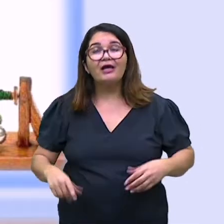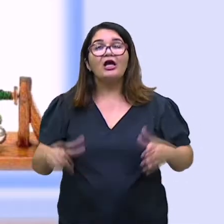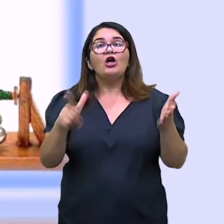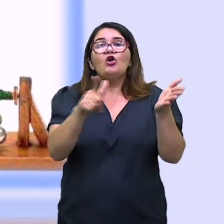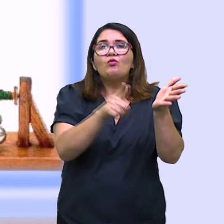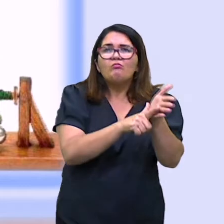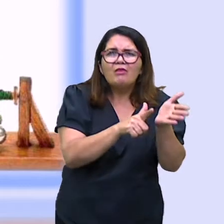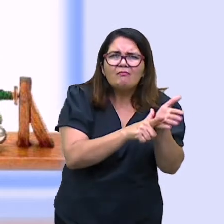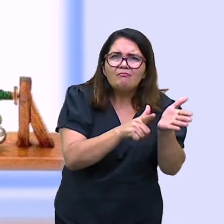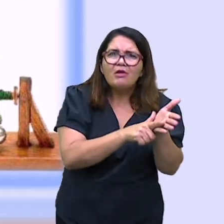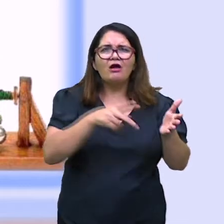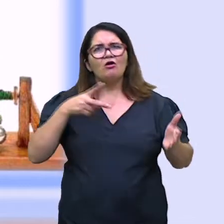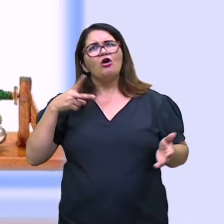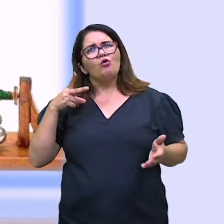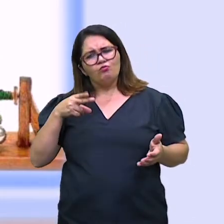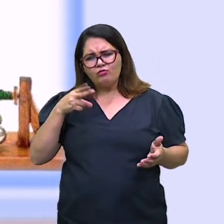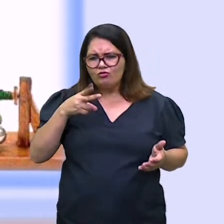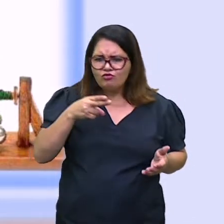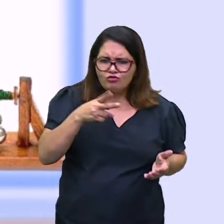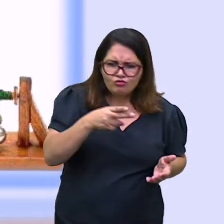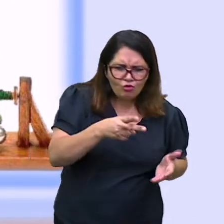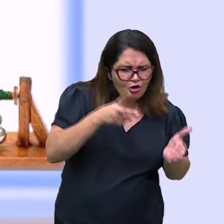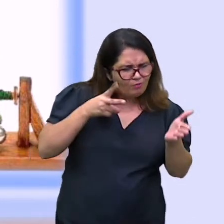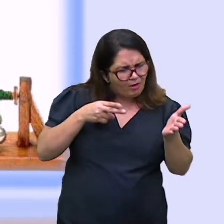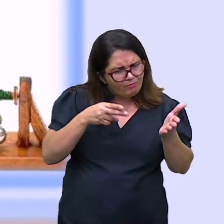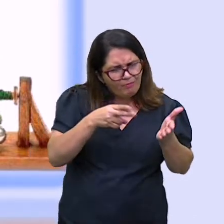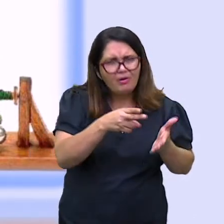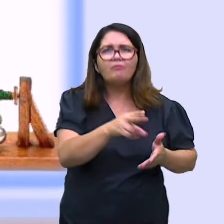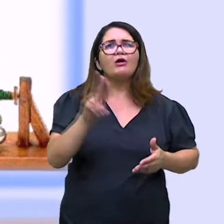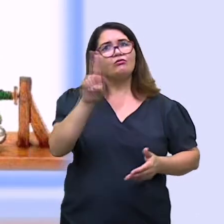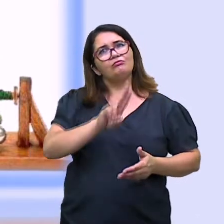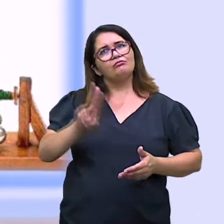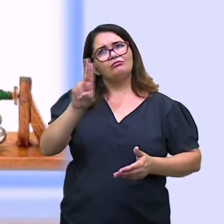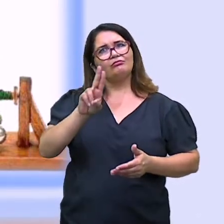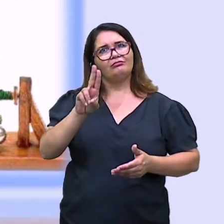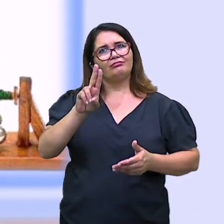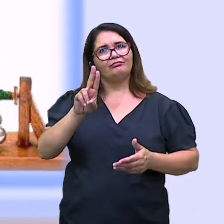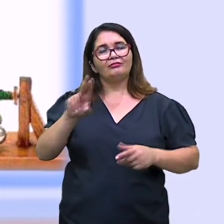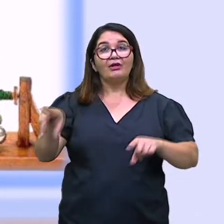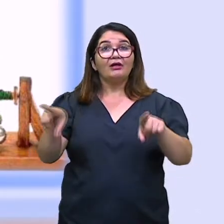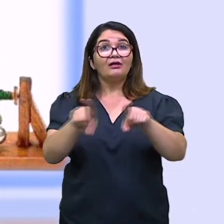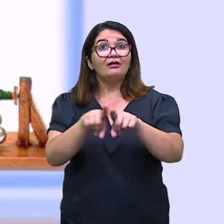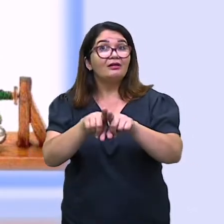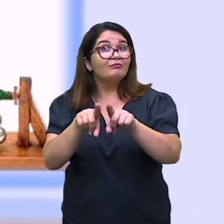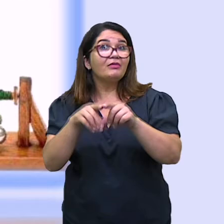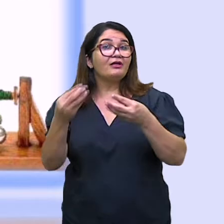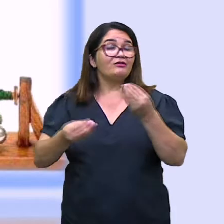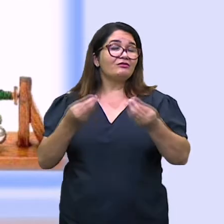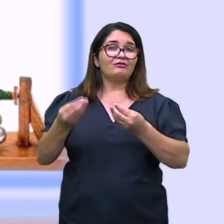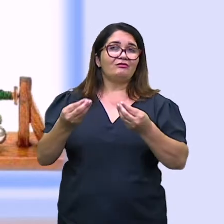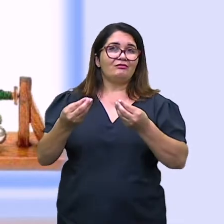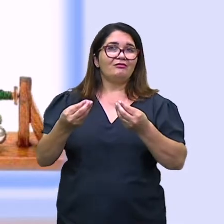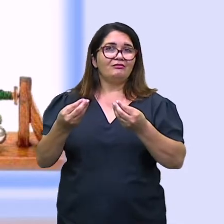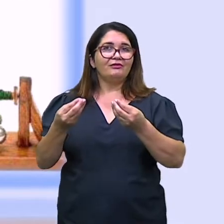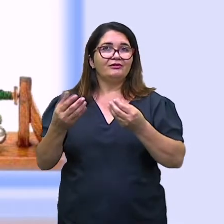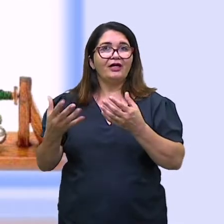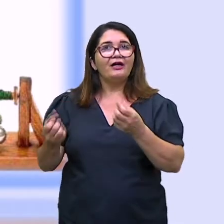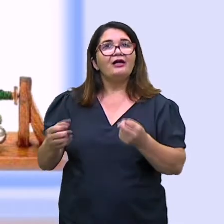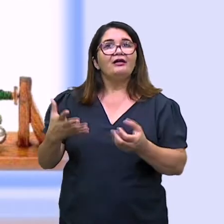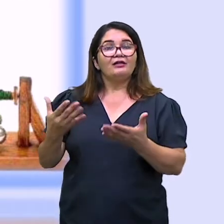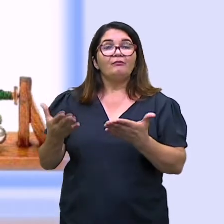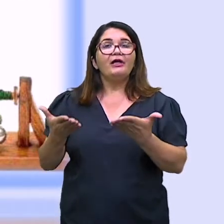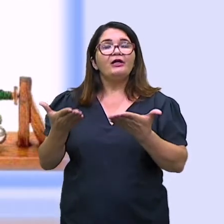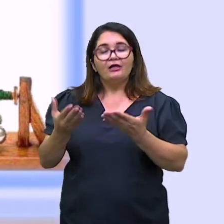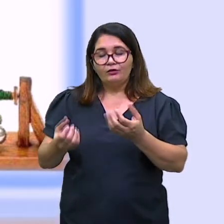vezes, quando vocês precisam empurrar um móvel no quarto, fazendo um processo de alavanca no